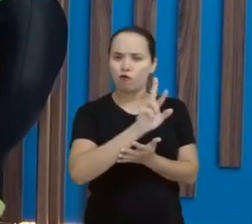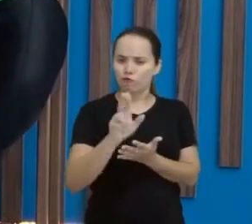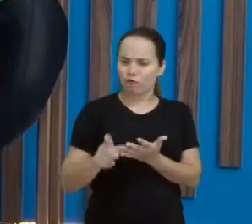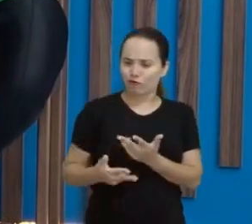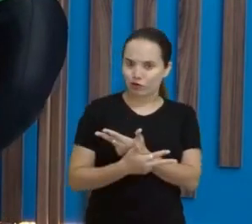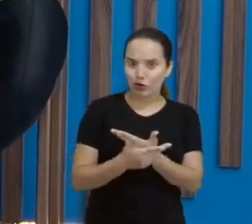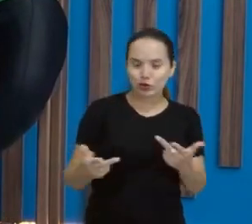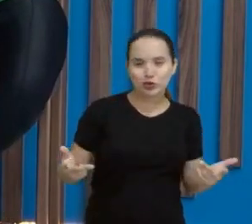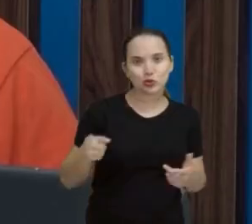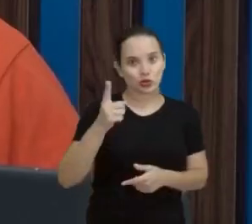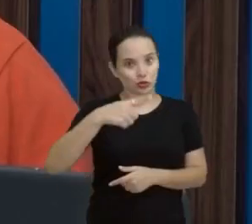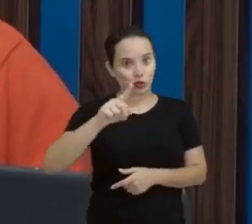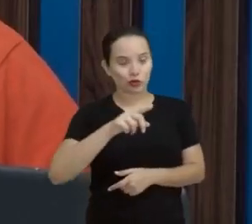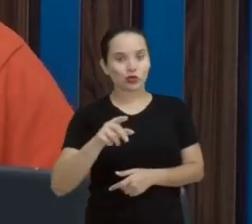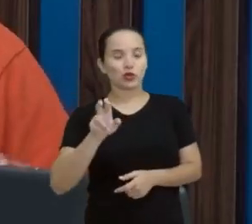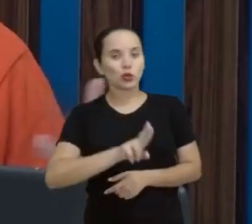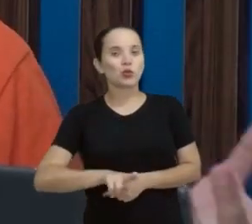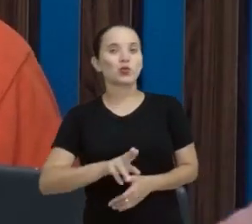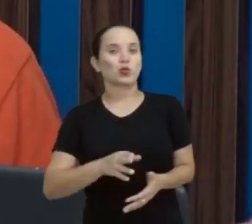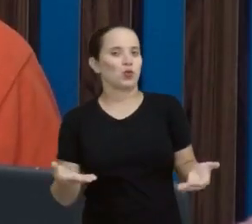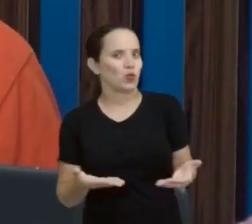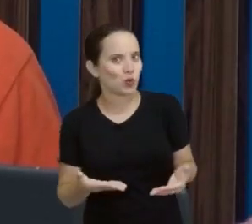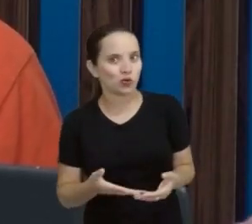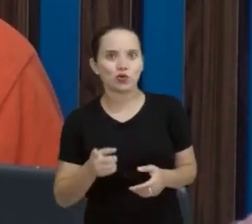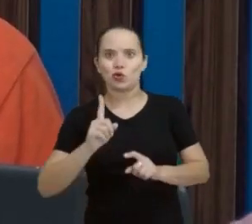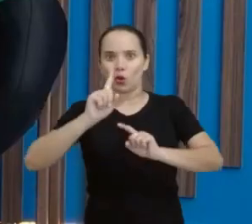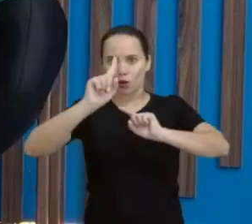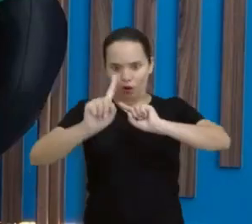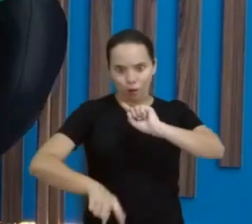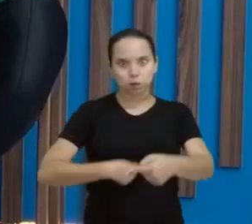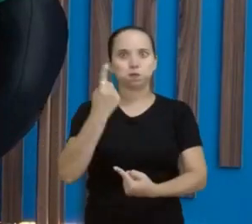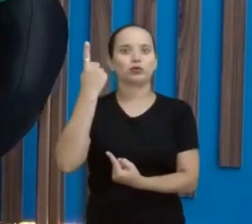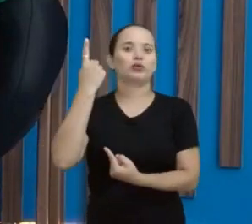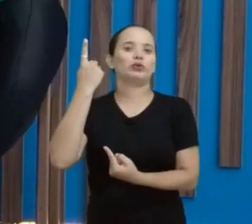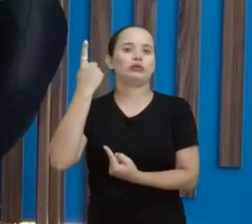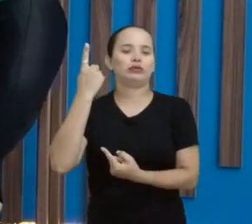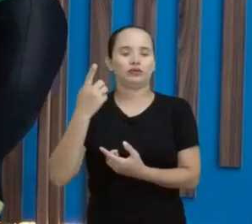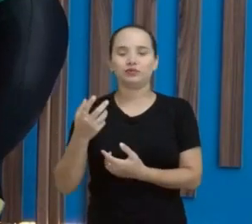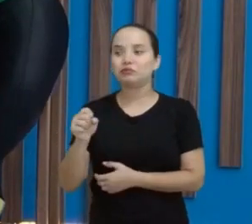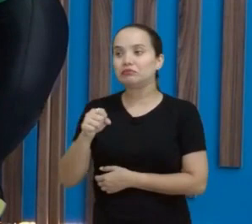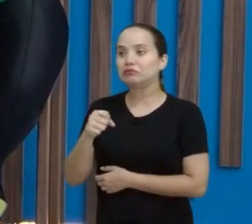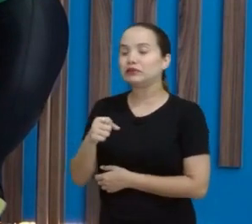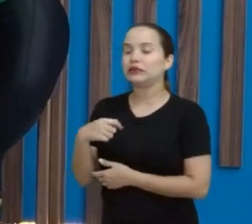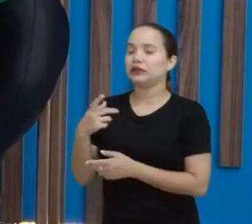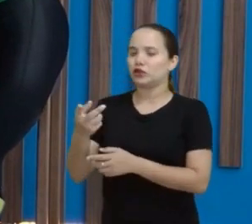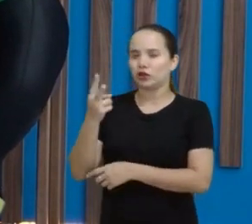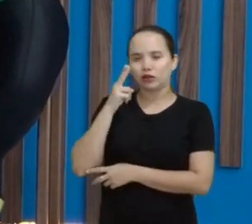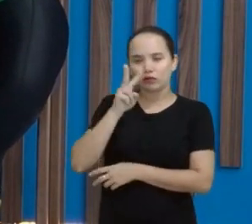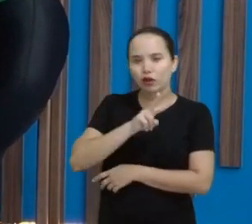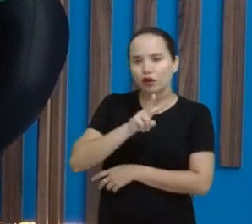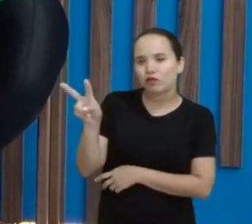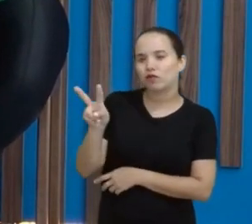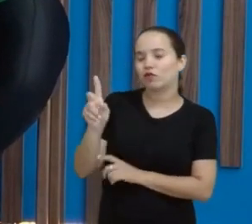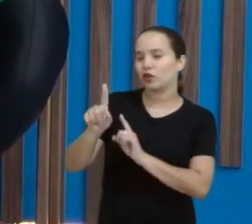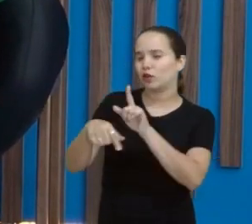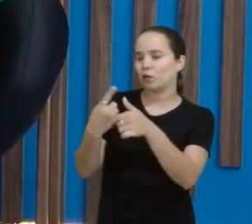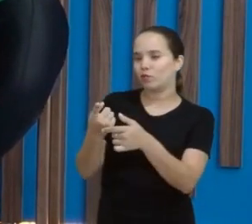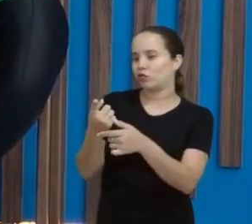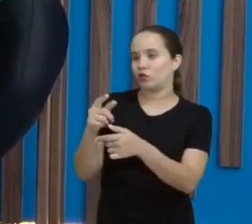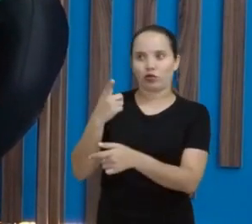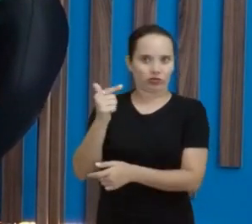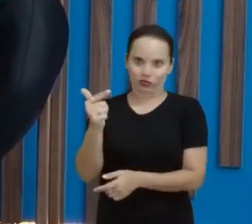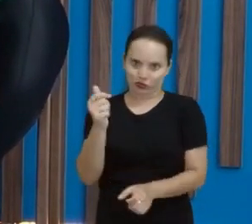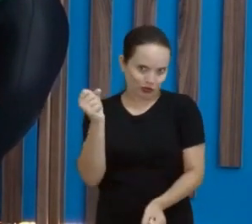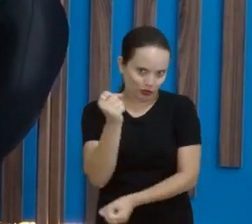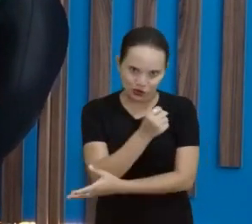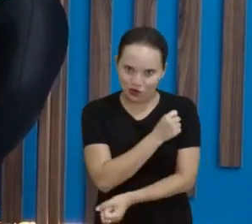fazem hoje em dia foram super inovações, né? A gente vai ver, inclusive, daqui a pouquinho, a gente nem vai dar spoiler, para